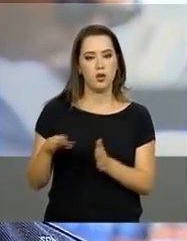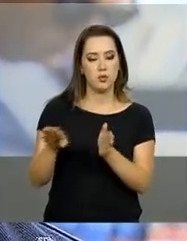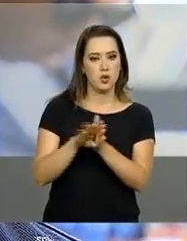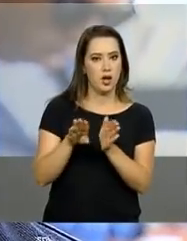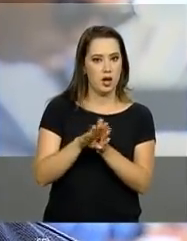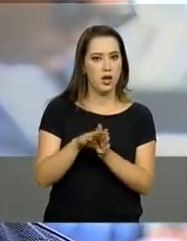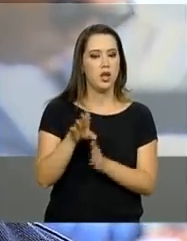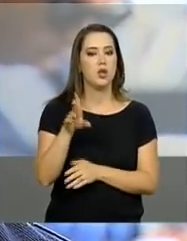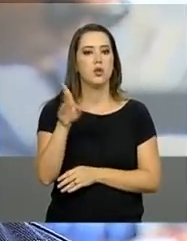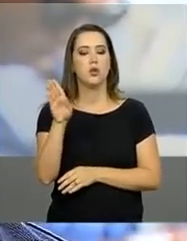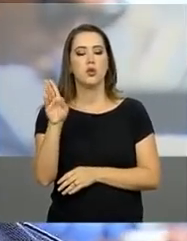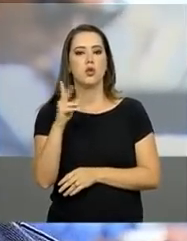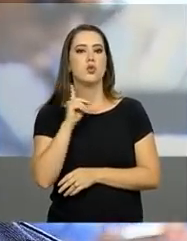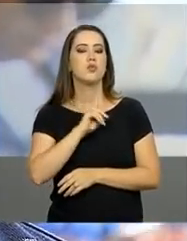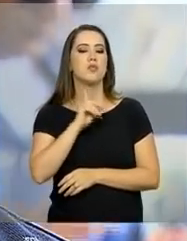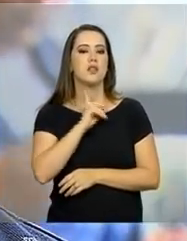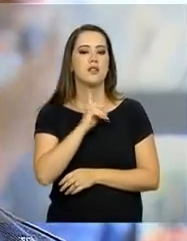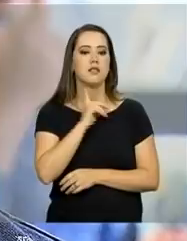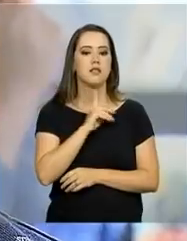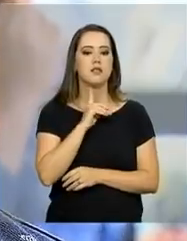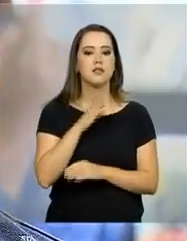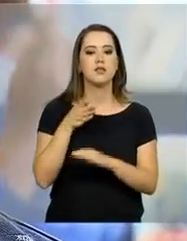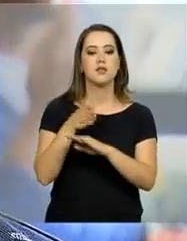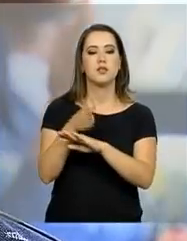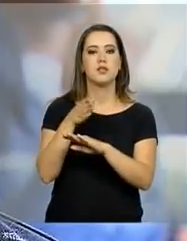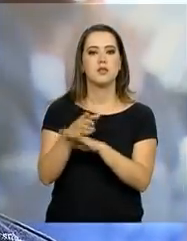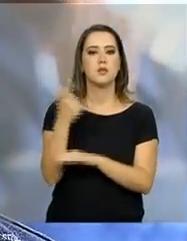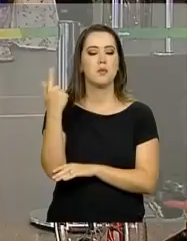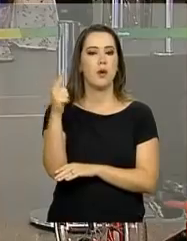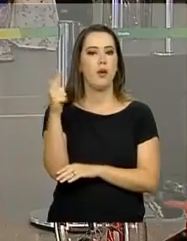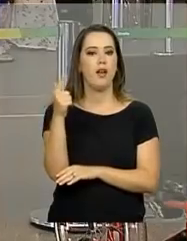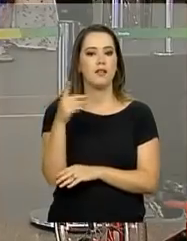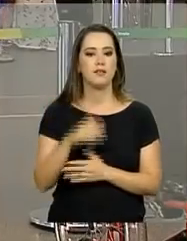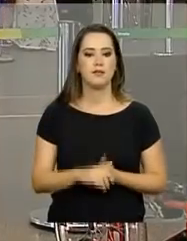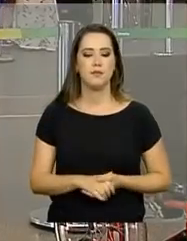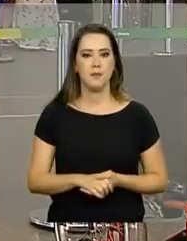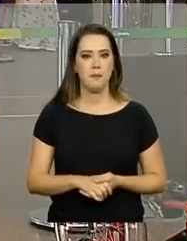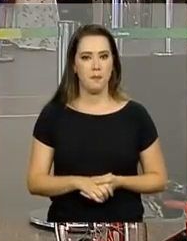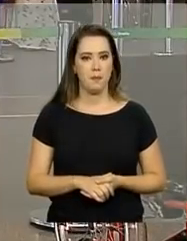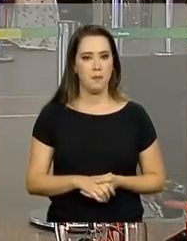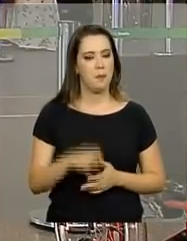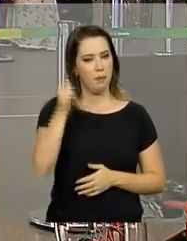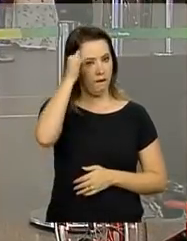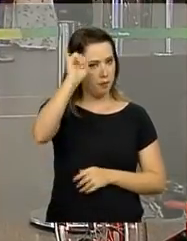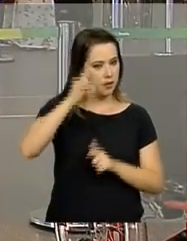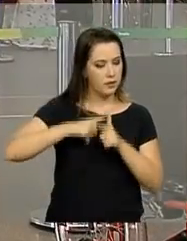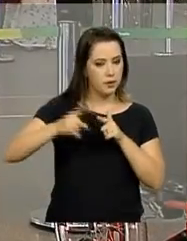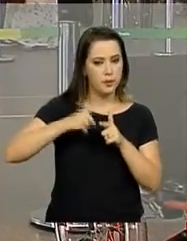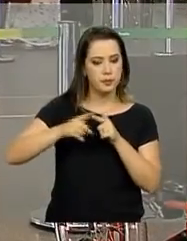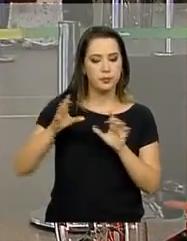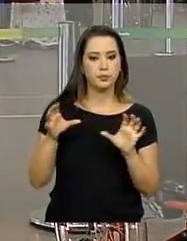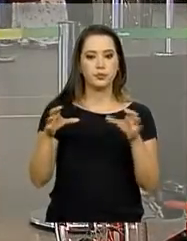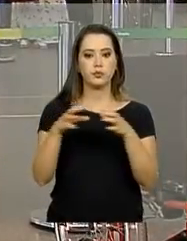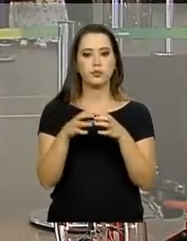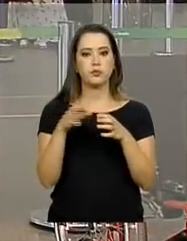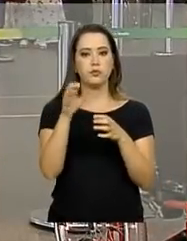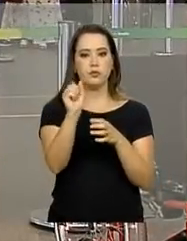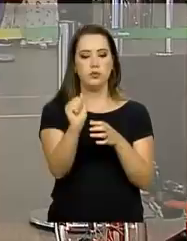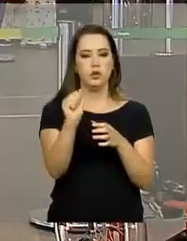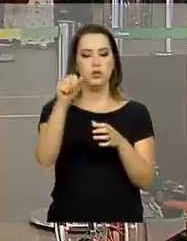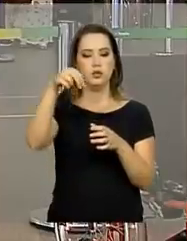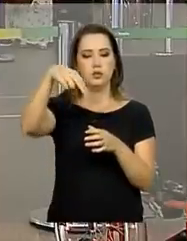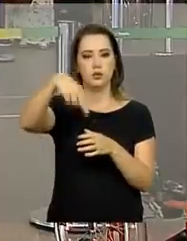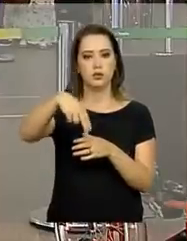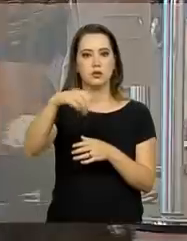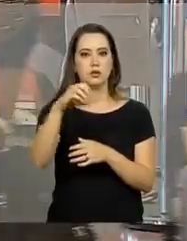e estamos indo para Mambaí, no estado de Goiás. Para evitar transtornos, a Agência Nacional de Aviação